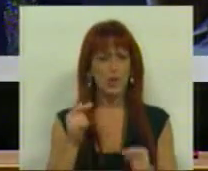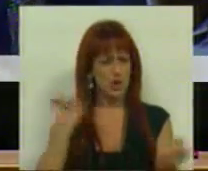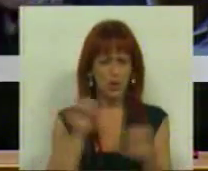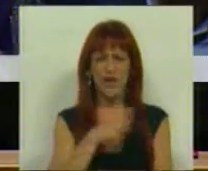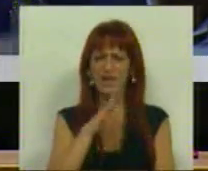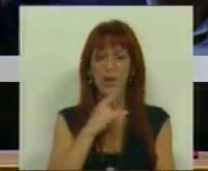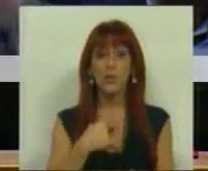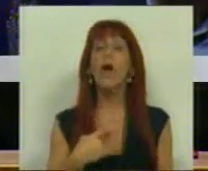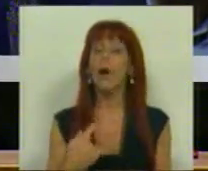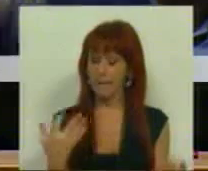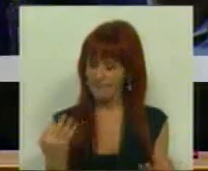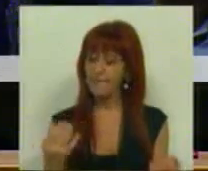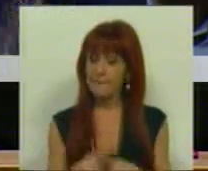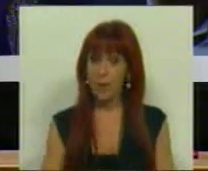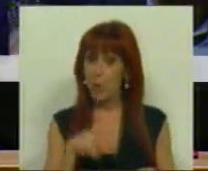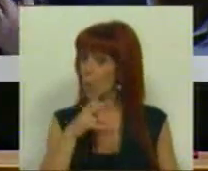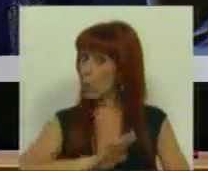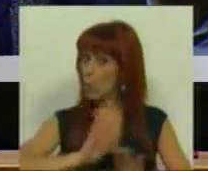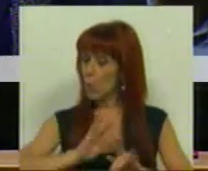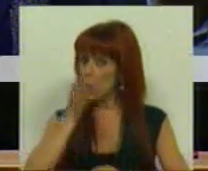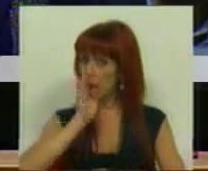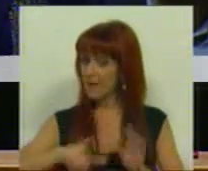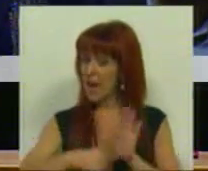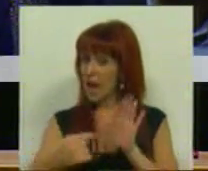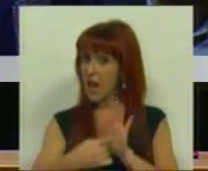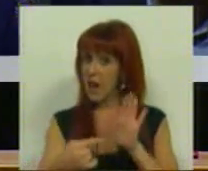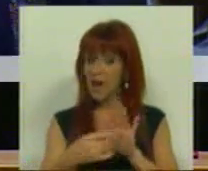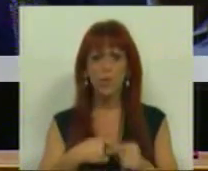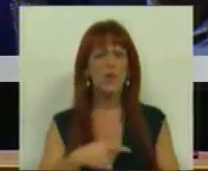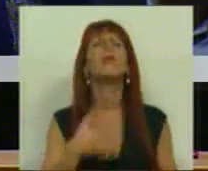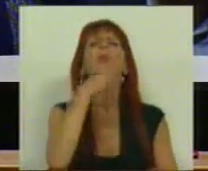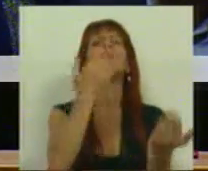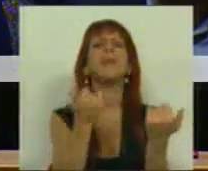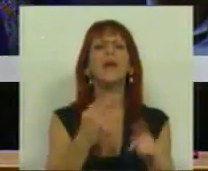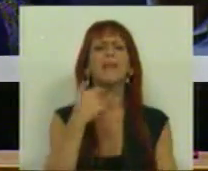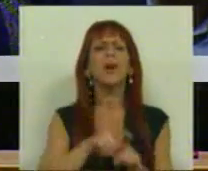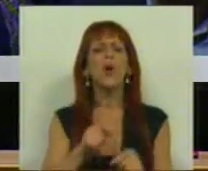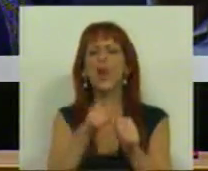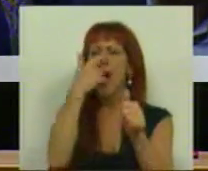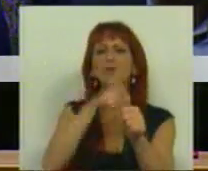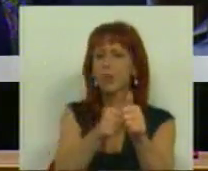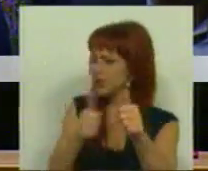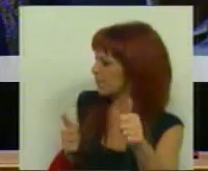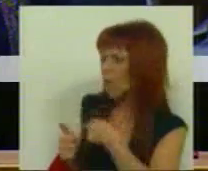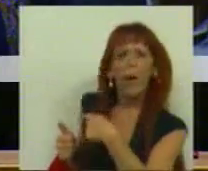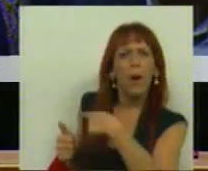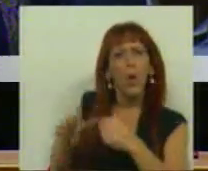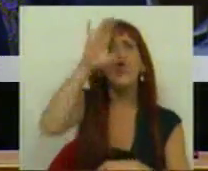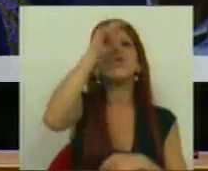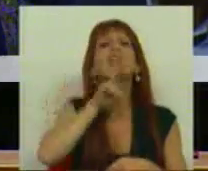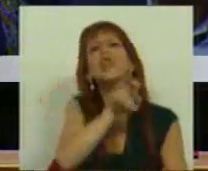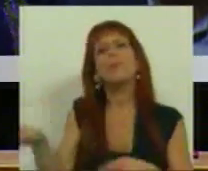jornais reconhecer a tragédia da aplicação desta lei Diga lá aos que Ficaram para trás o que é que o